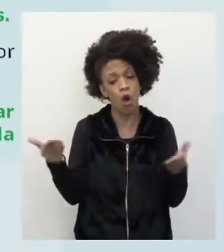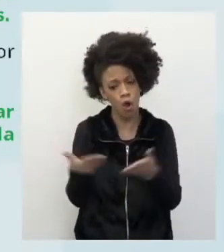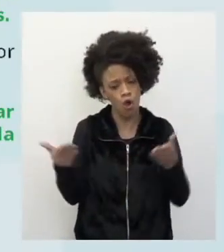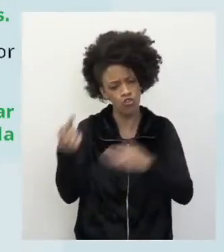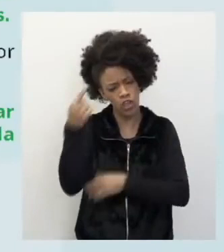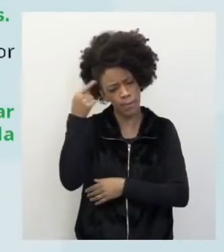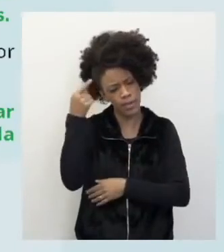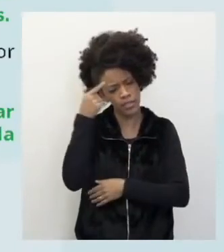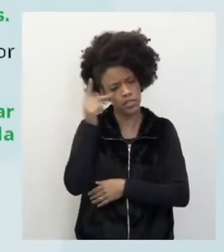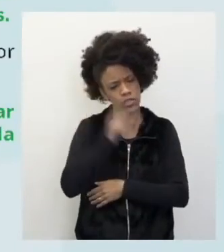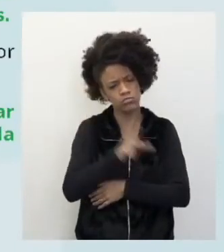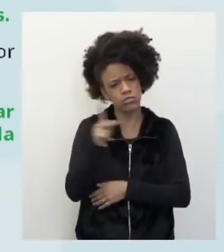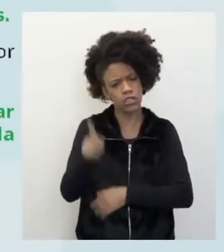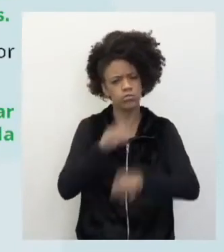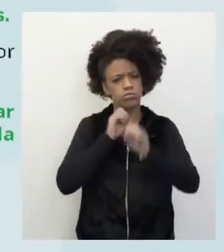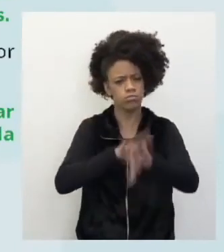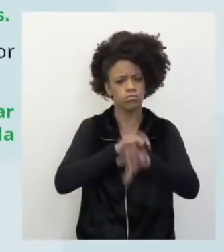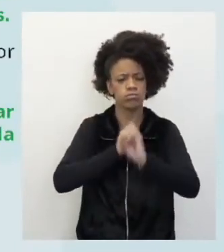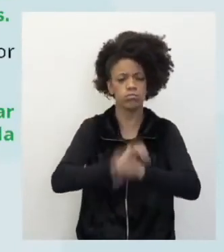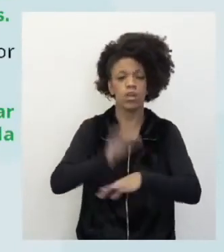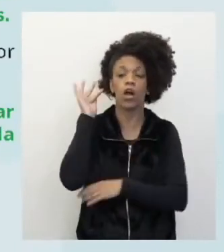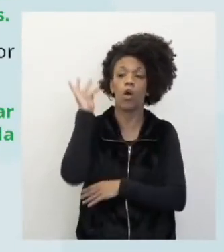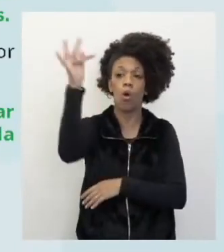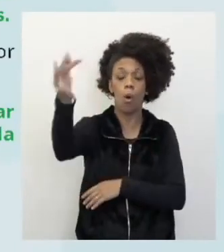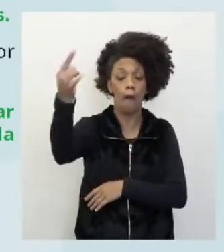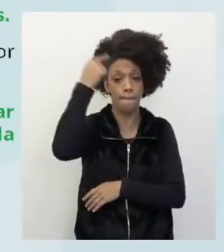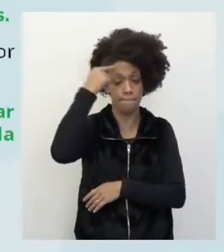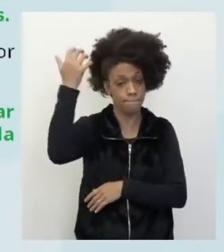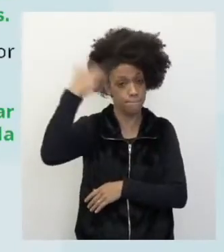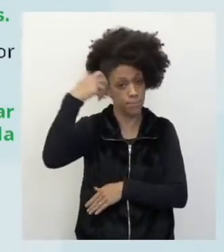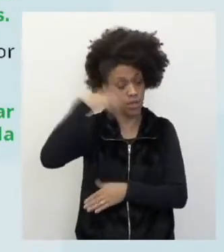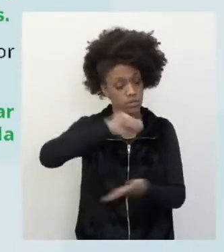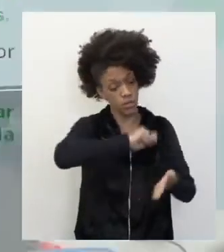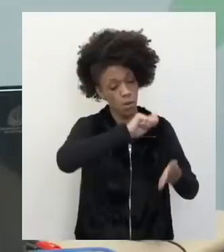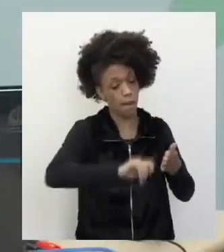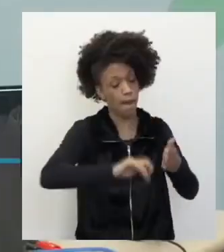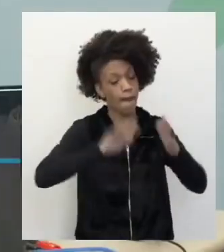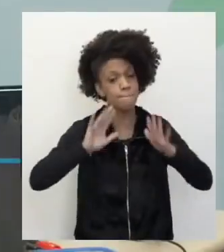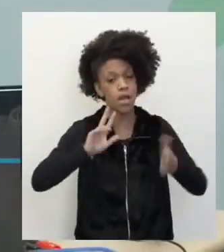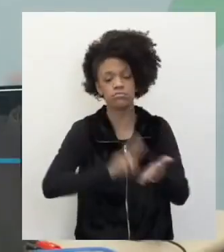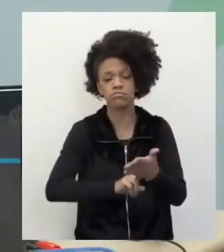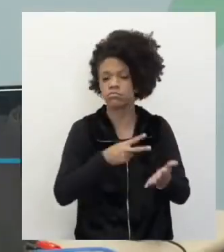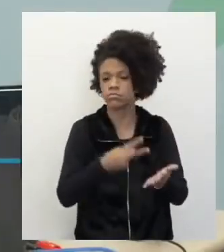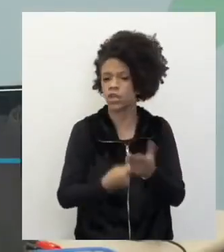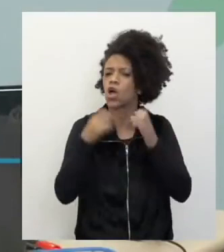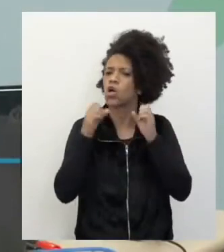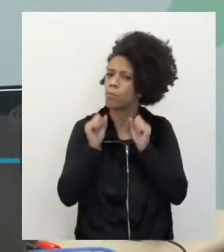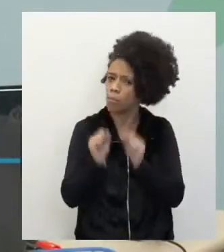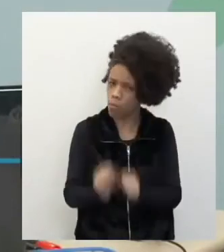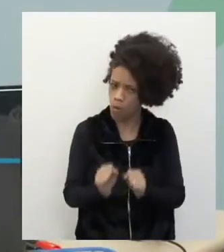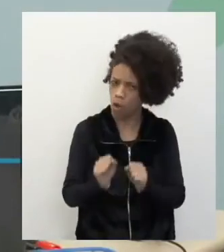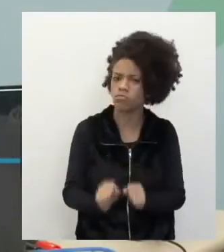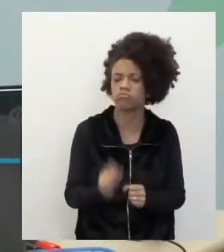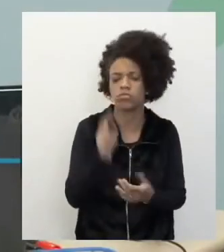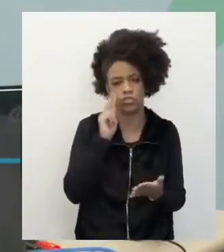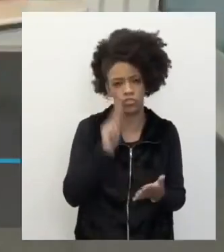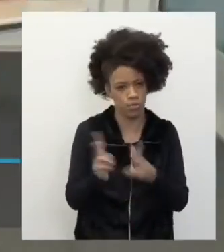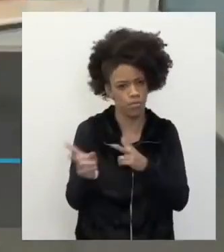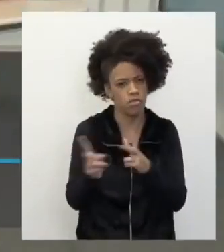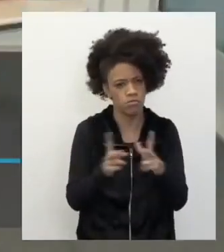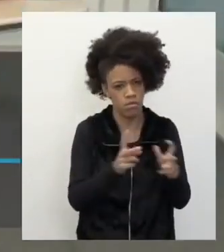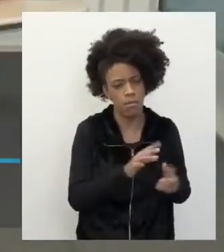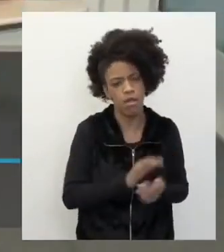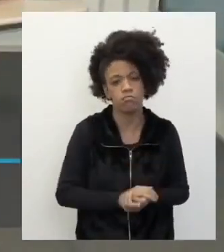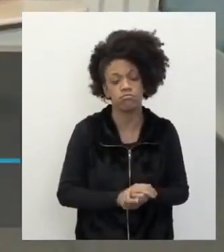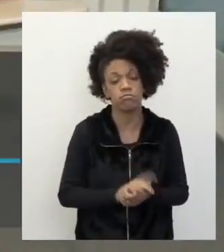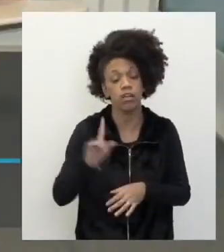da educação. Isso pensando com a cabeça do autor, mas todas as interpretações foram possíveis, a gente viu aqui, né? Depois que o texto